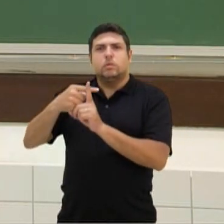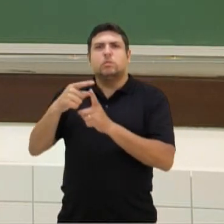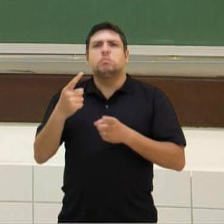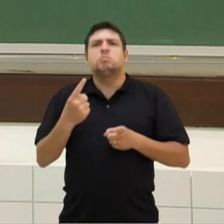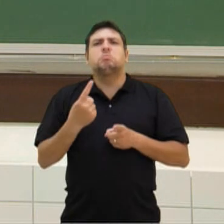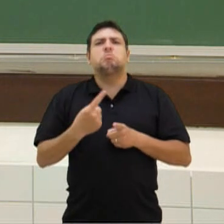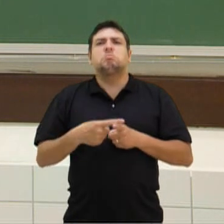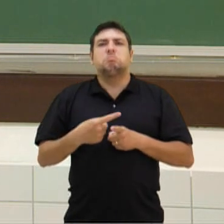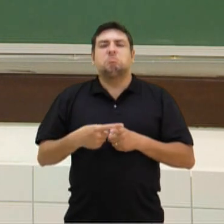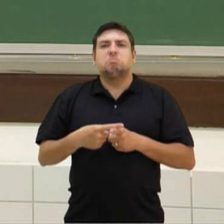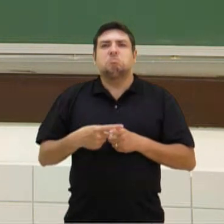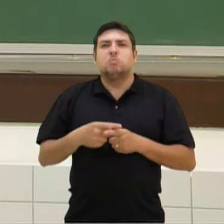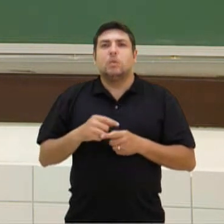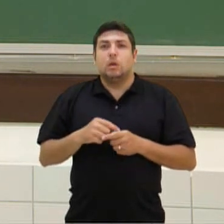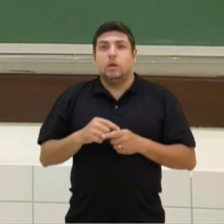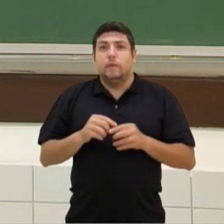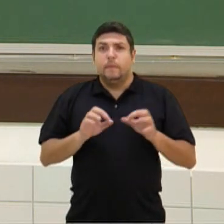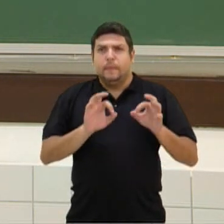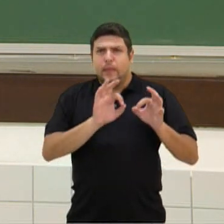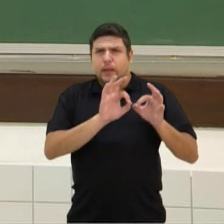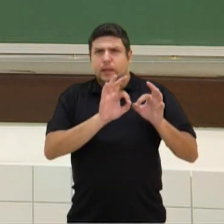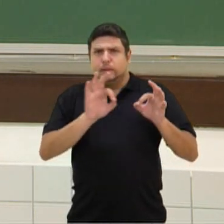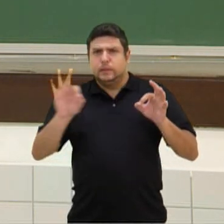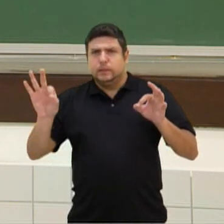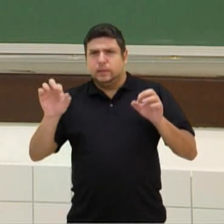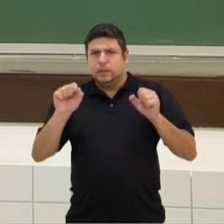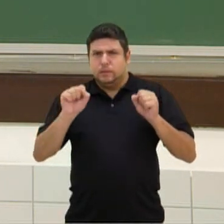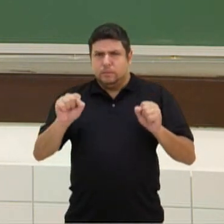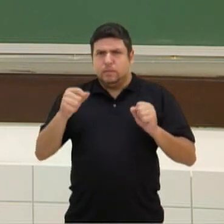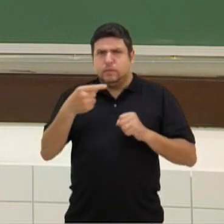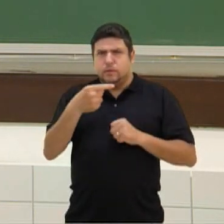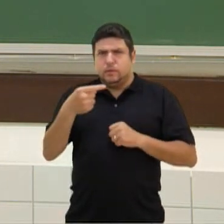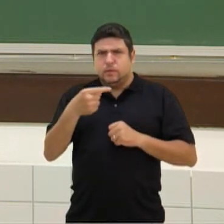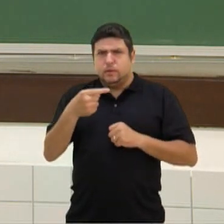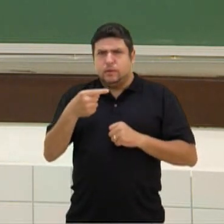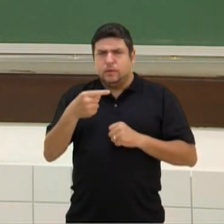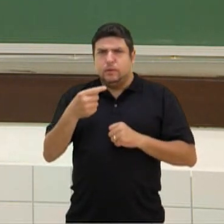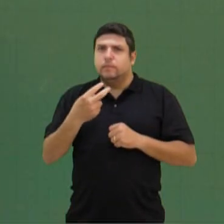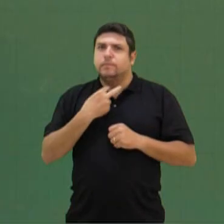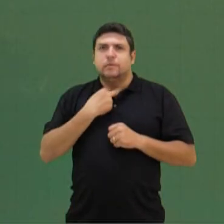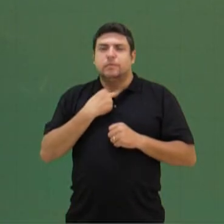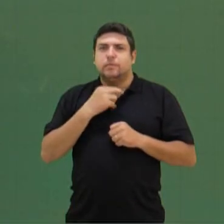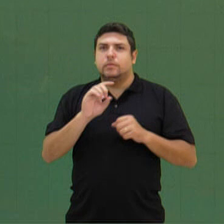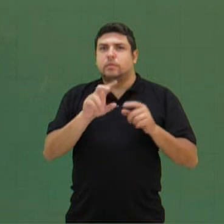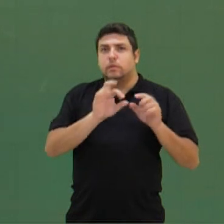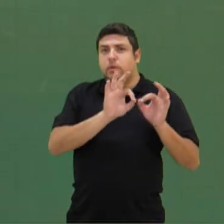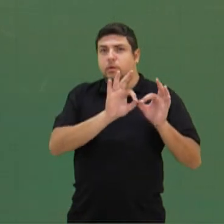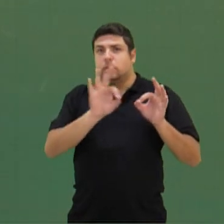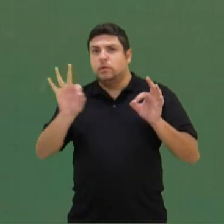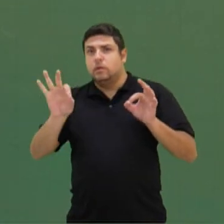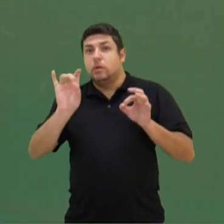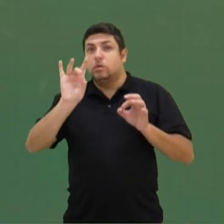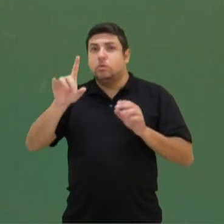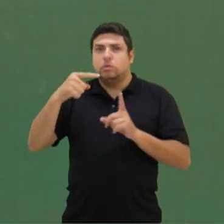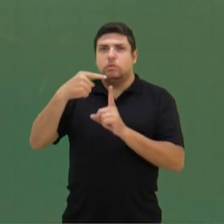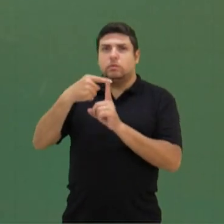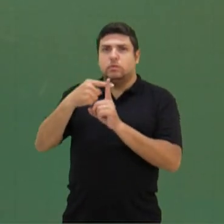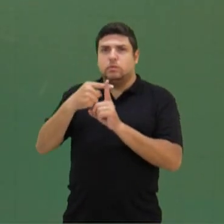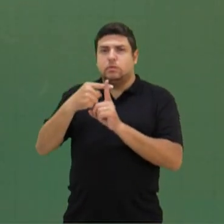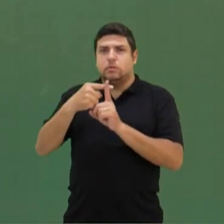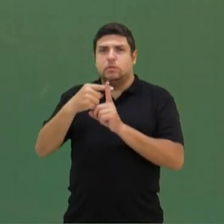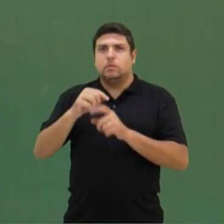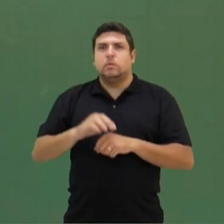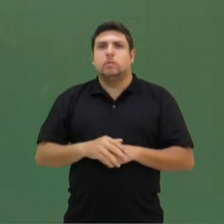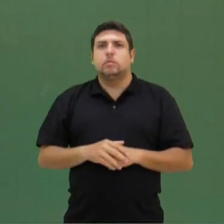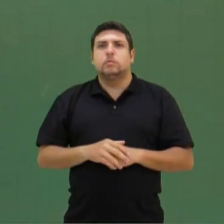Gente, uma distância pode ser negativa? Não, né? Distância só pode ser positiva. Vamos lá, então? 4